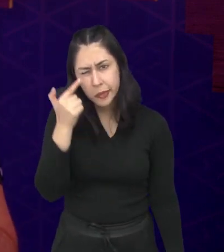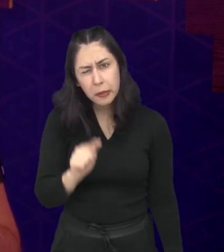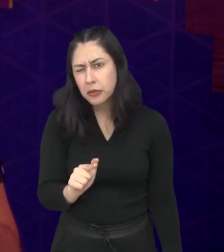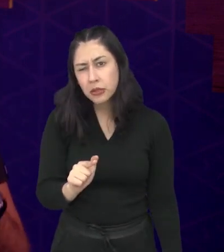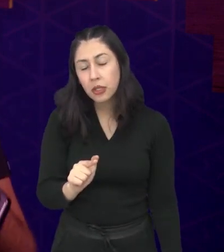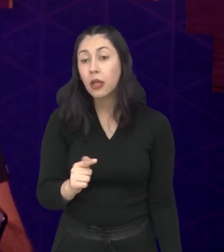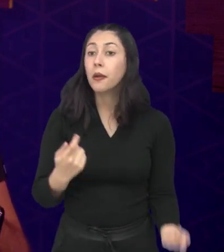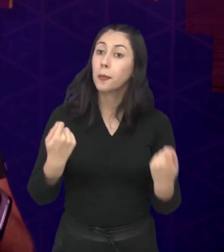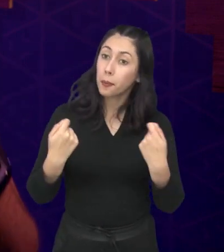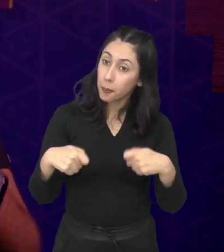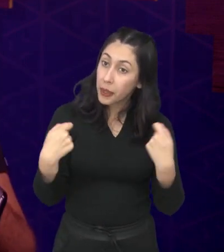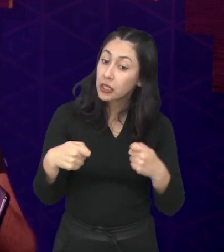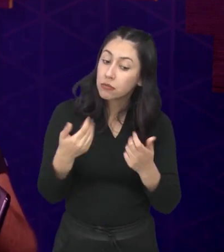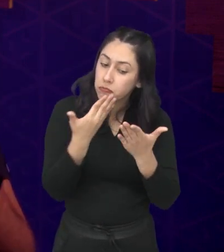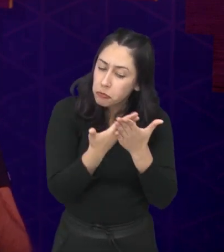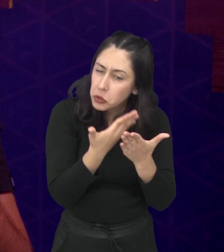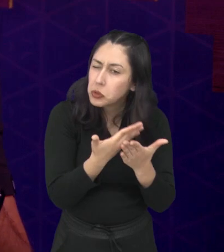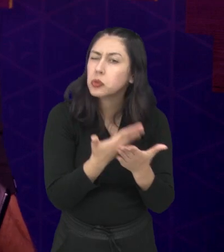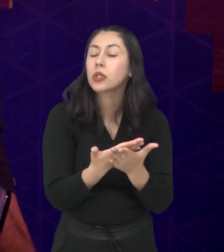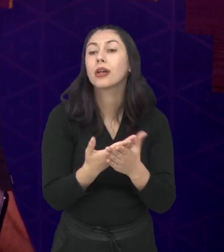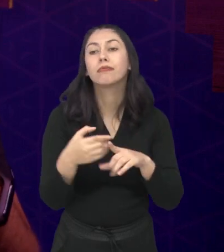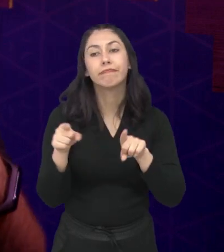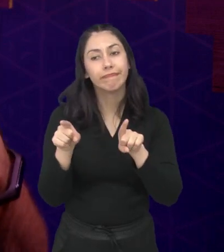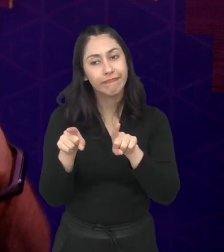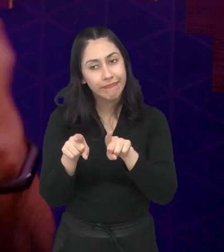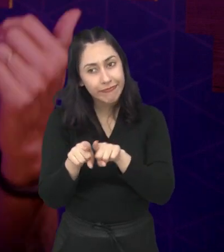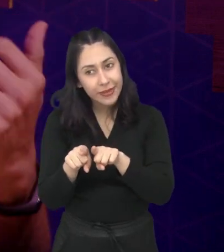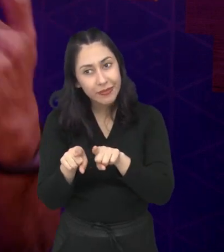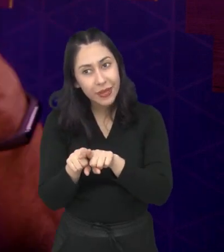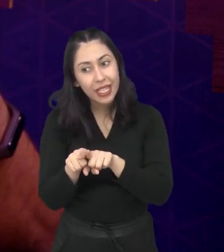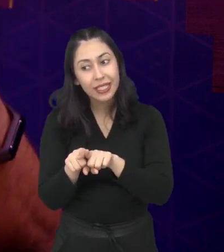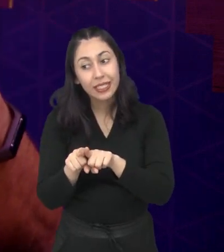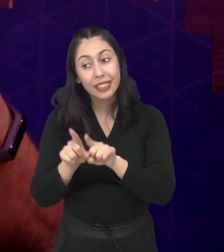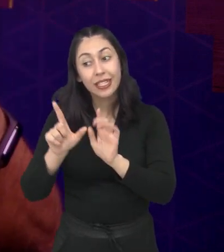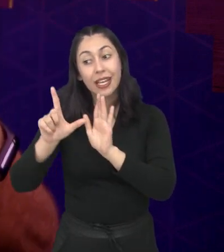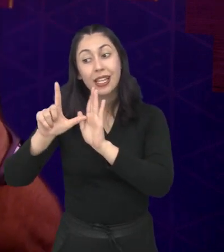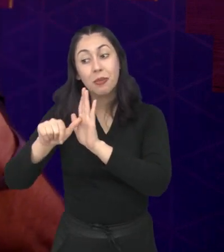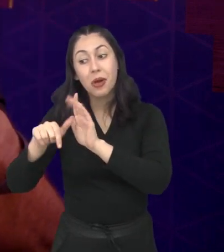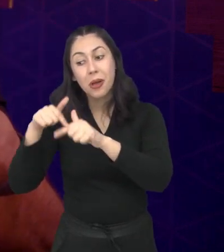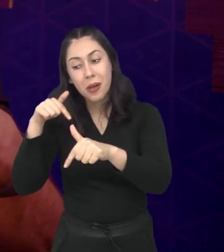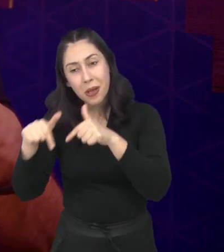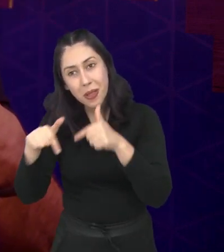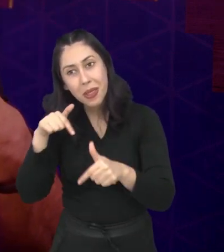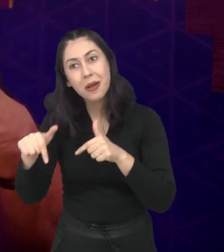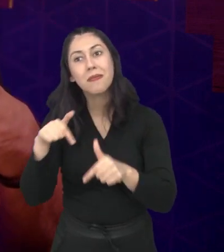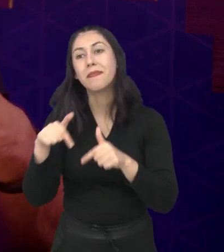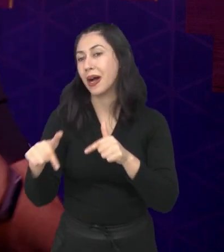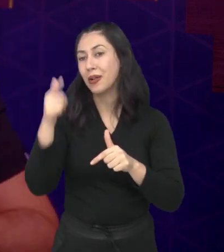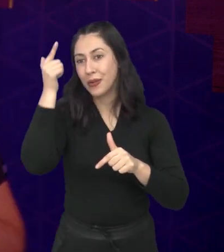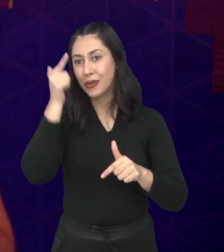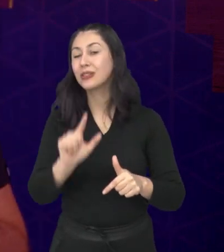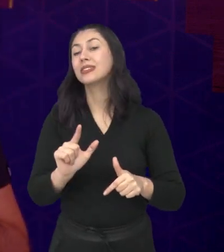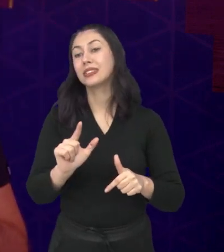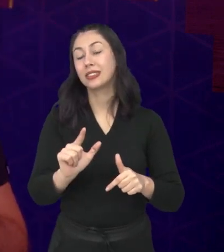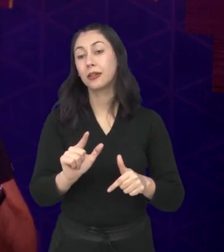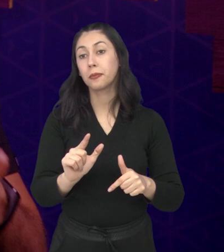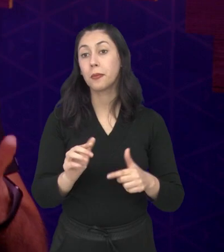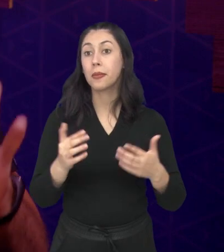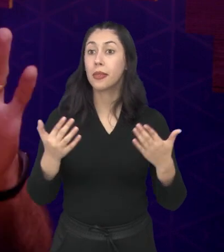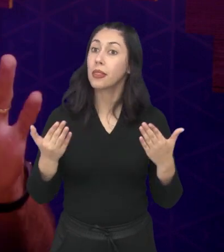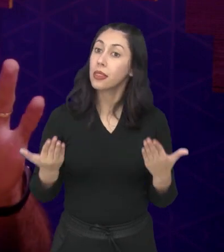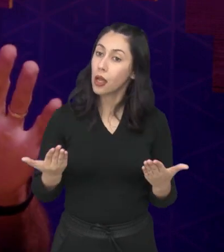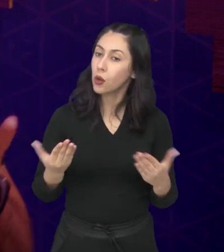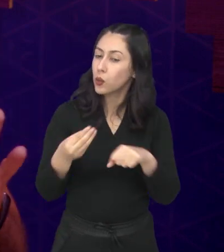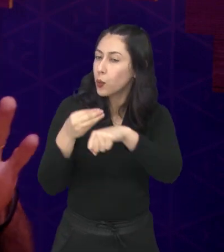A gente precisa estudar e a gente precisa de estudo para conseguir um trabalho bom, muitas vezes, né? Então,